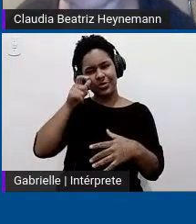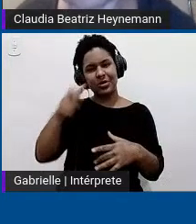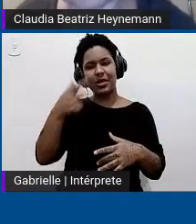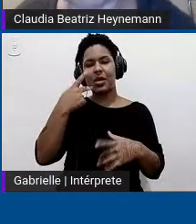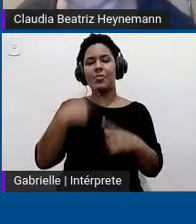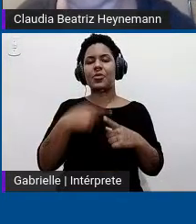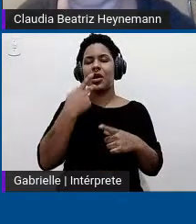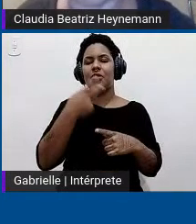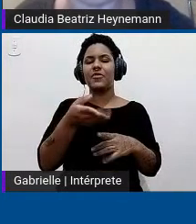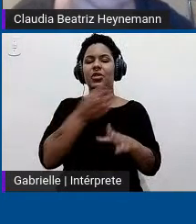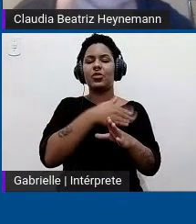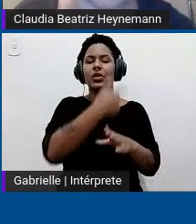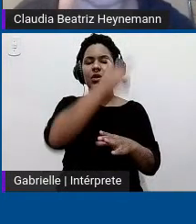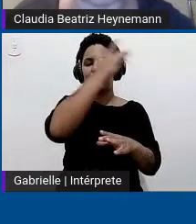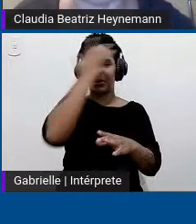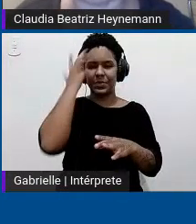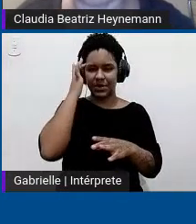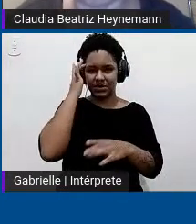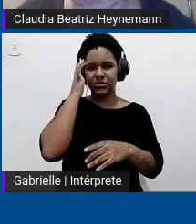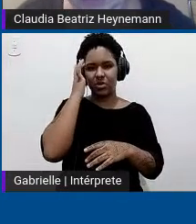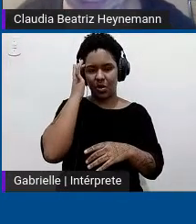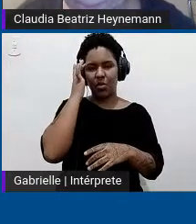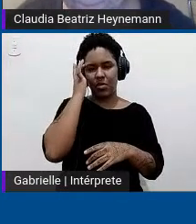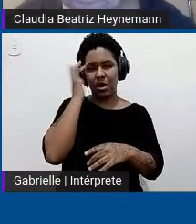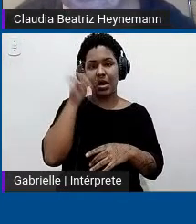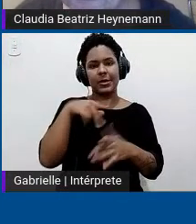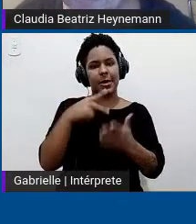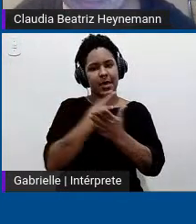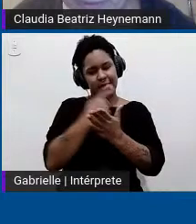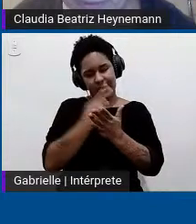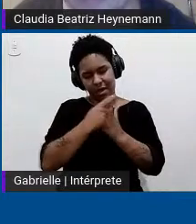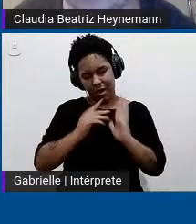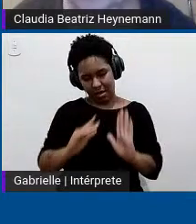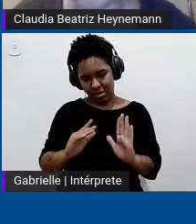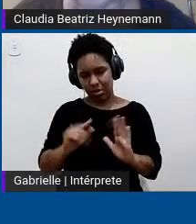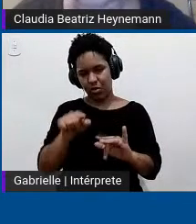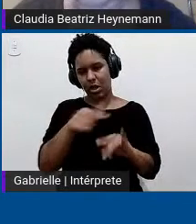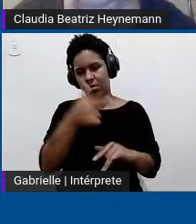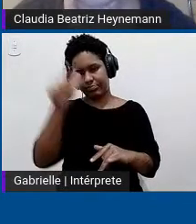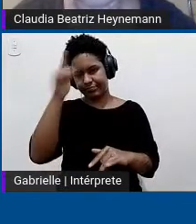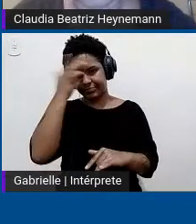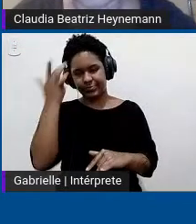nessa relação que ele faz, né? E ele se equivoca. Né?